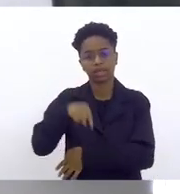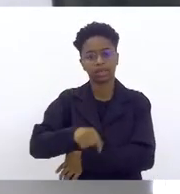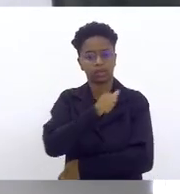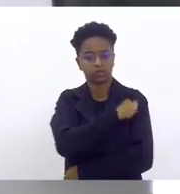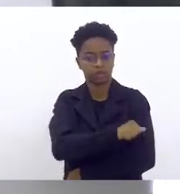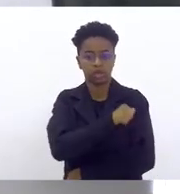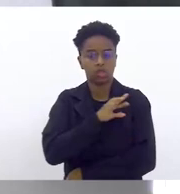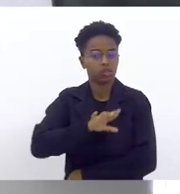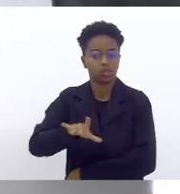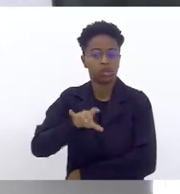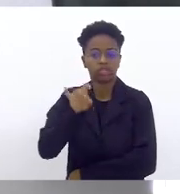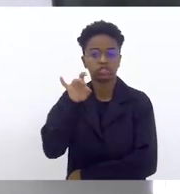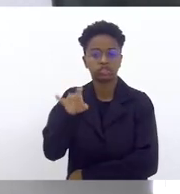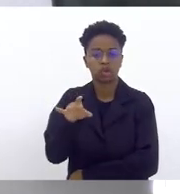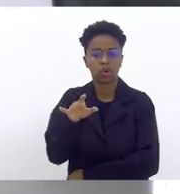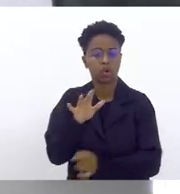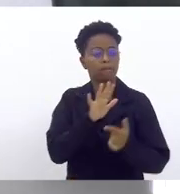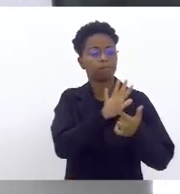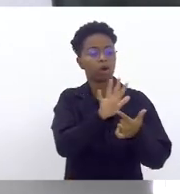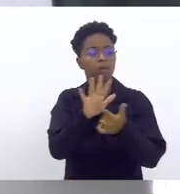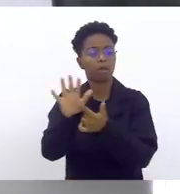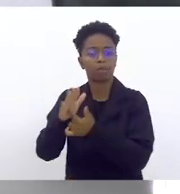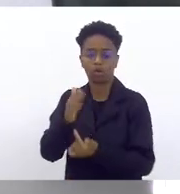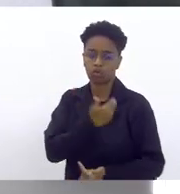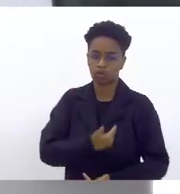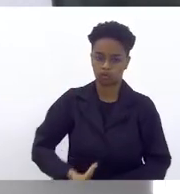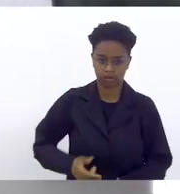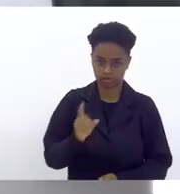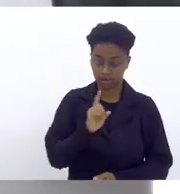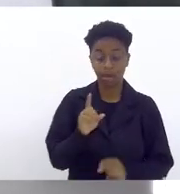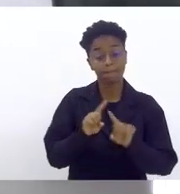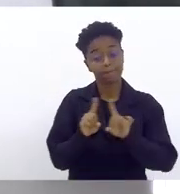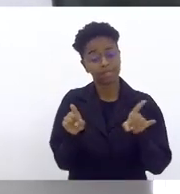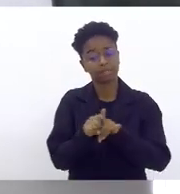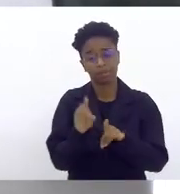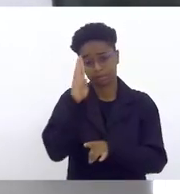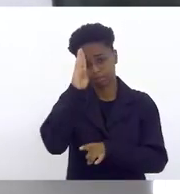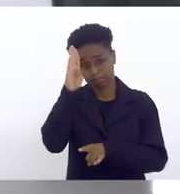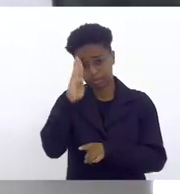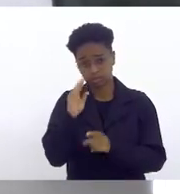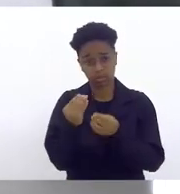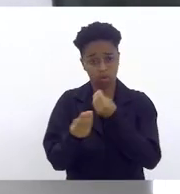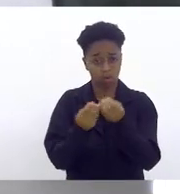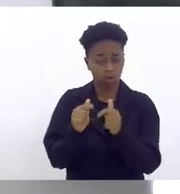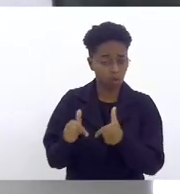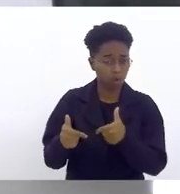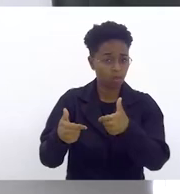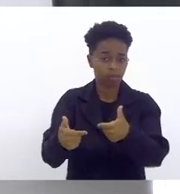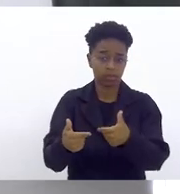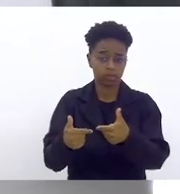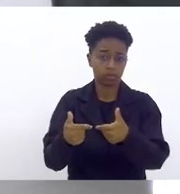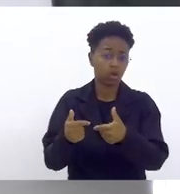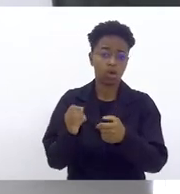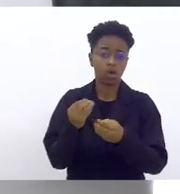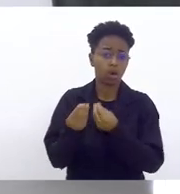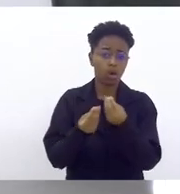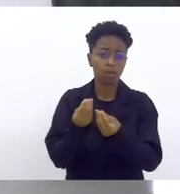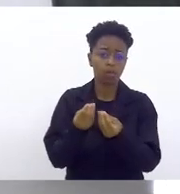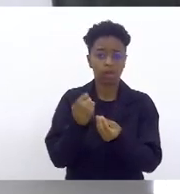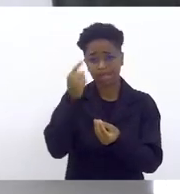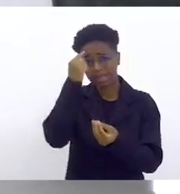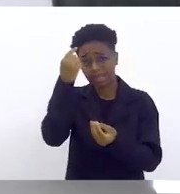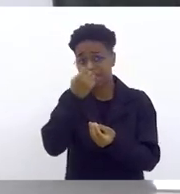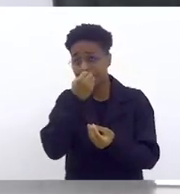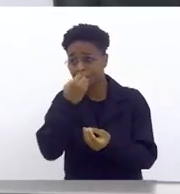não só no radar dos governos mas sobretudo é na efetivação dessa brilhante ideia dessa